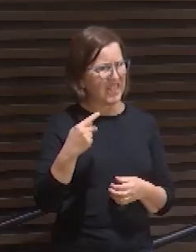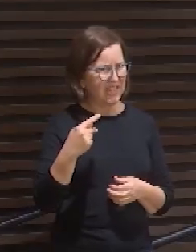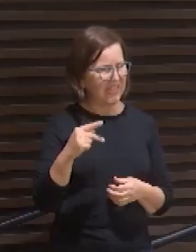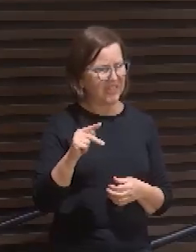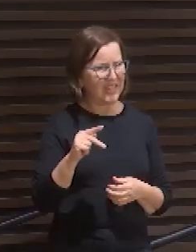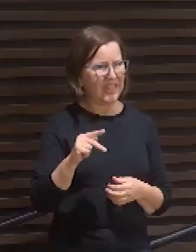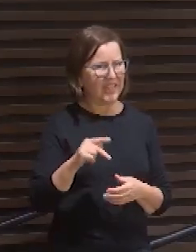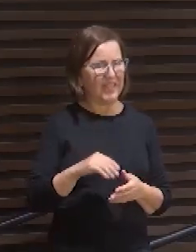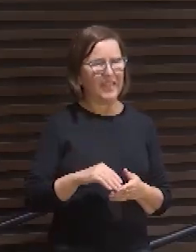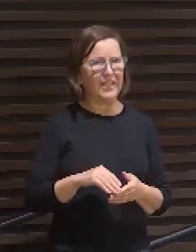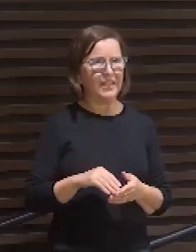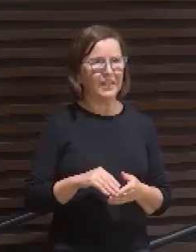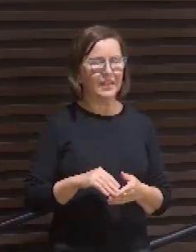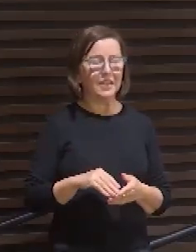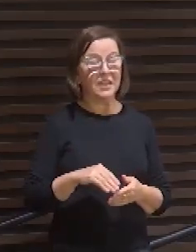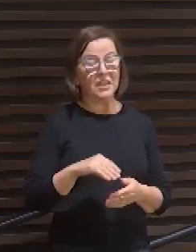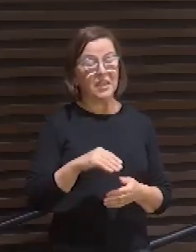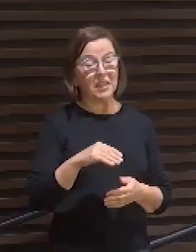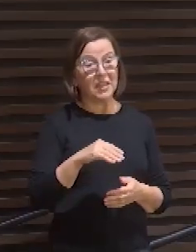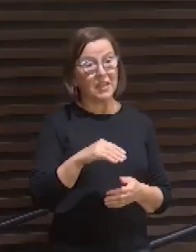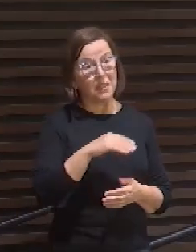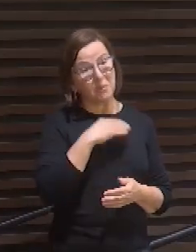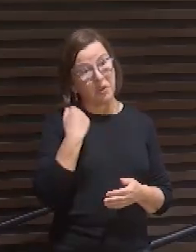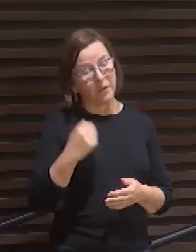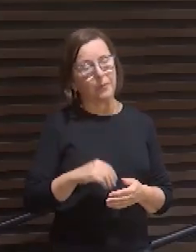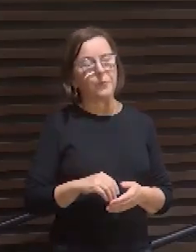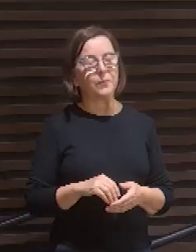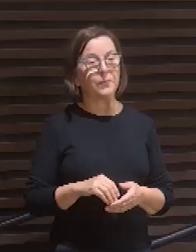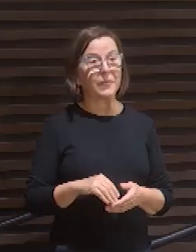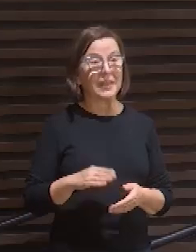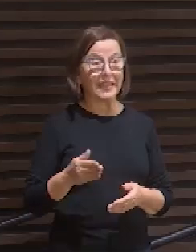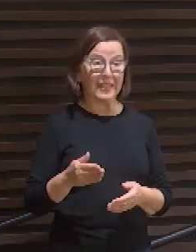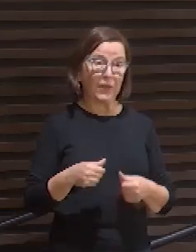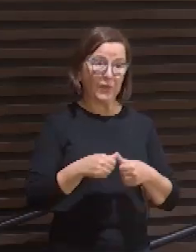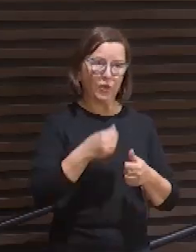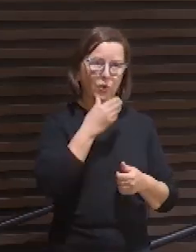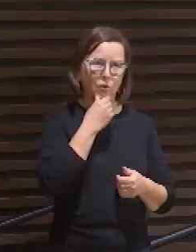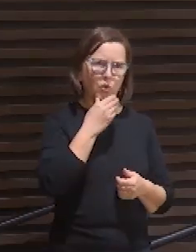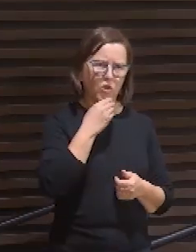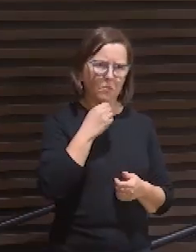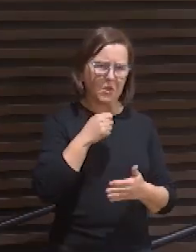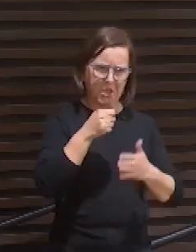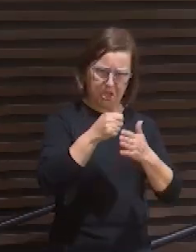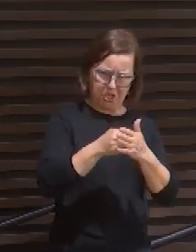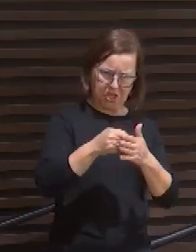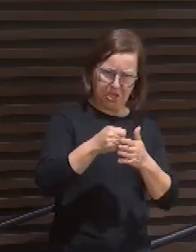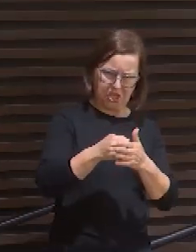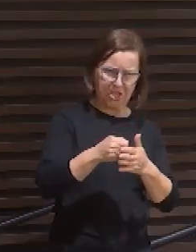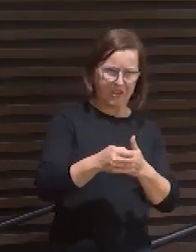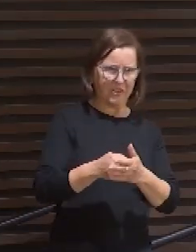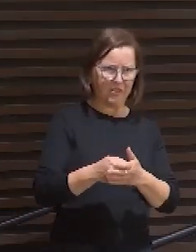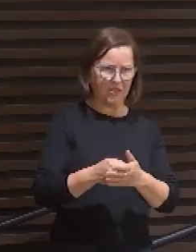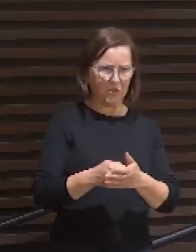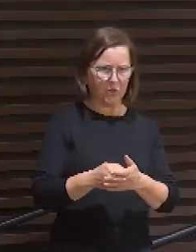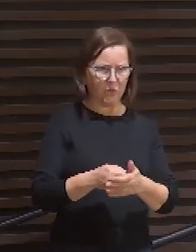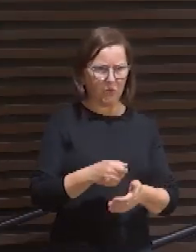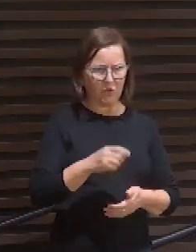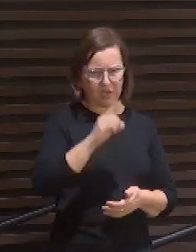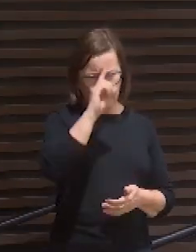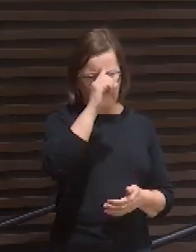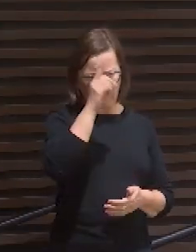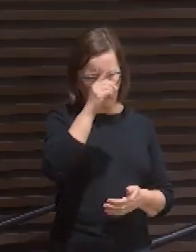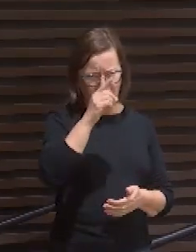ele requereu a isenção. Ele insistiu que as autoridades consultassem os seus próprios